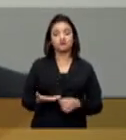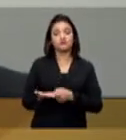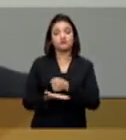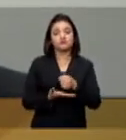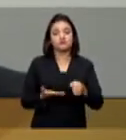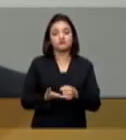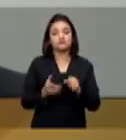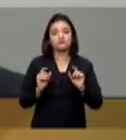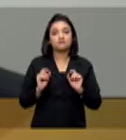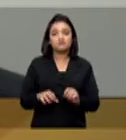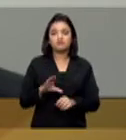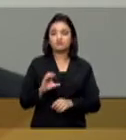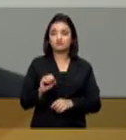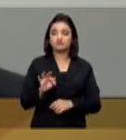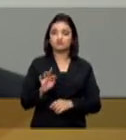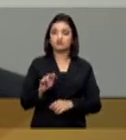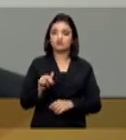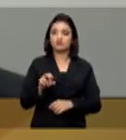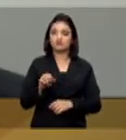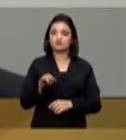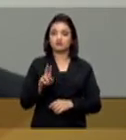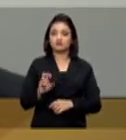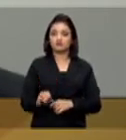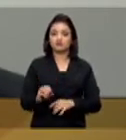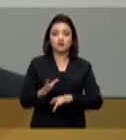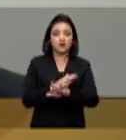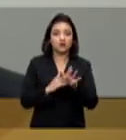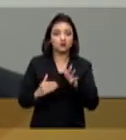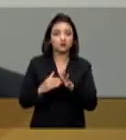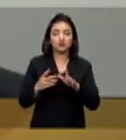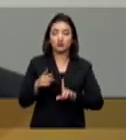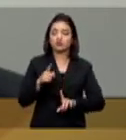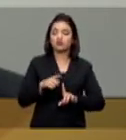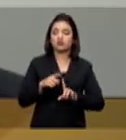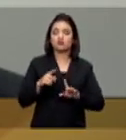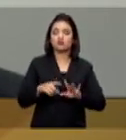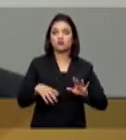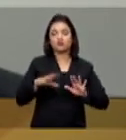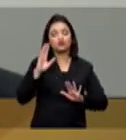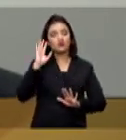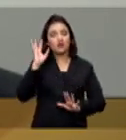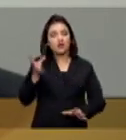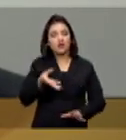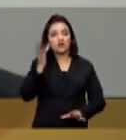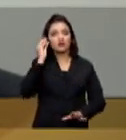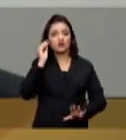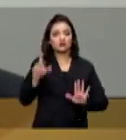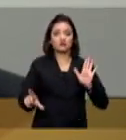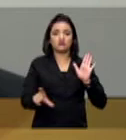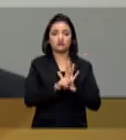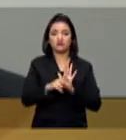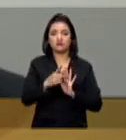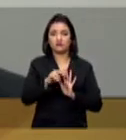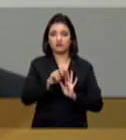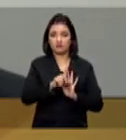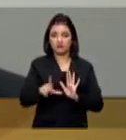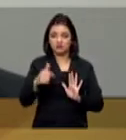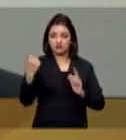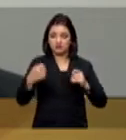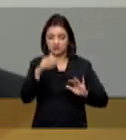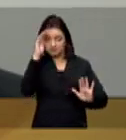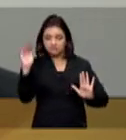ofensividade vincula toda a atividade de interpretação da lei penal, devendo orientar a própria aplicação da lei. E é